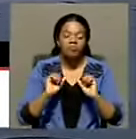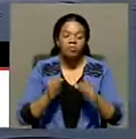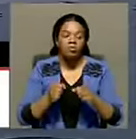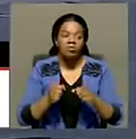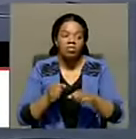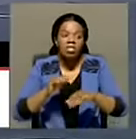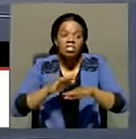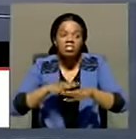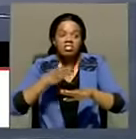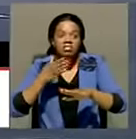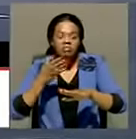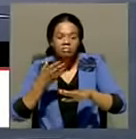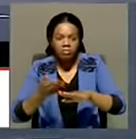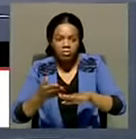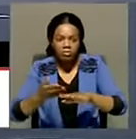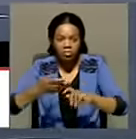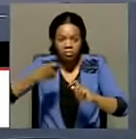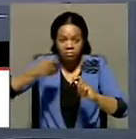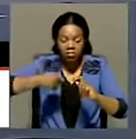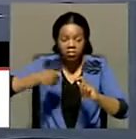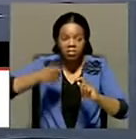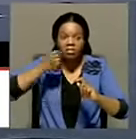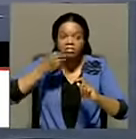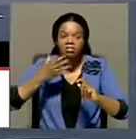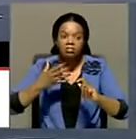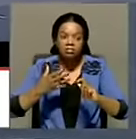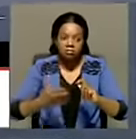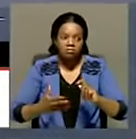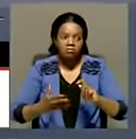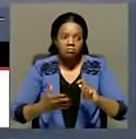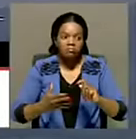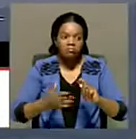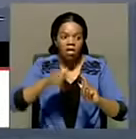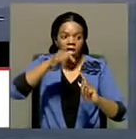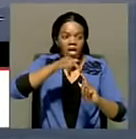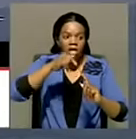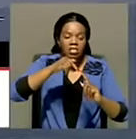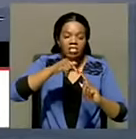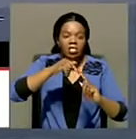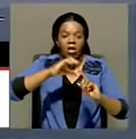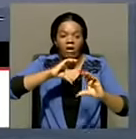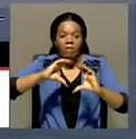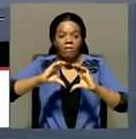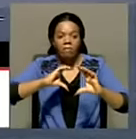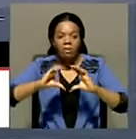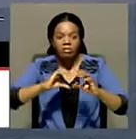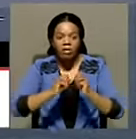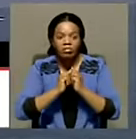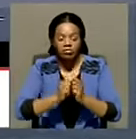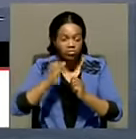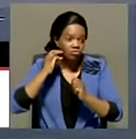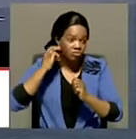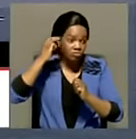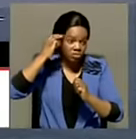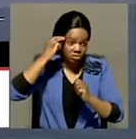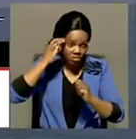que vai ser acompanhado nesta sua deslocação à Casa Branca pelo Ministro das Relações Exteriores e